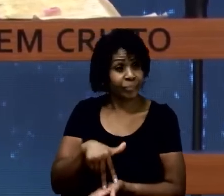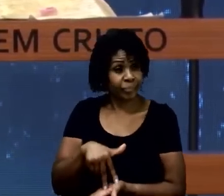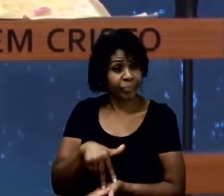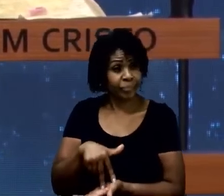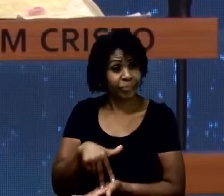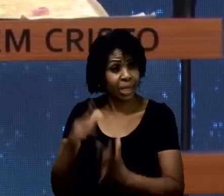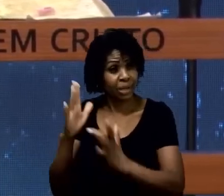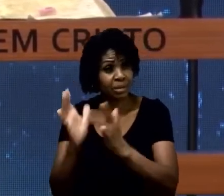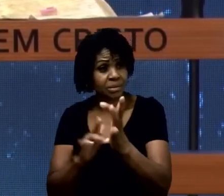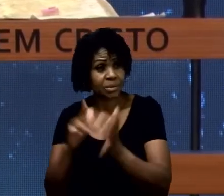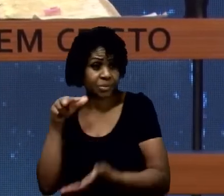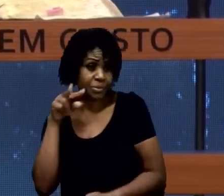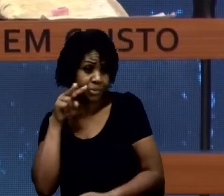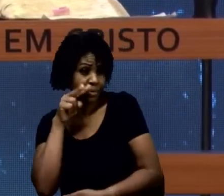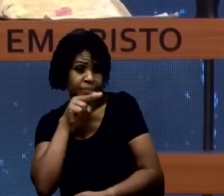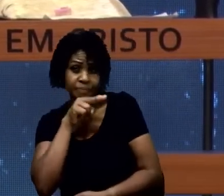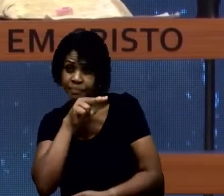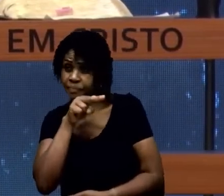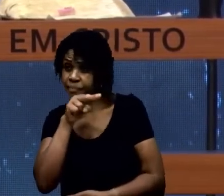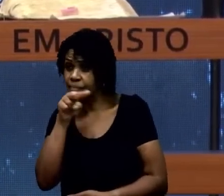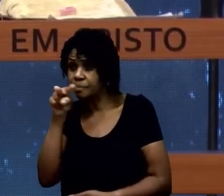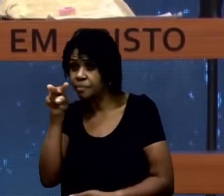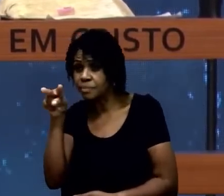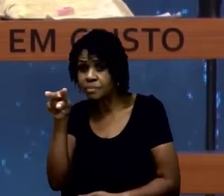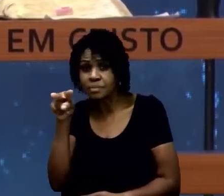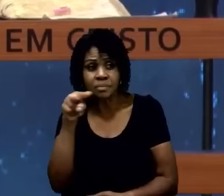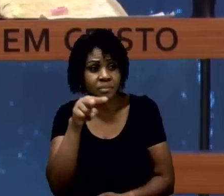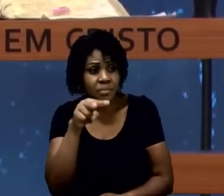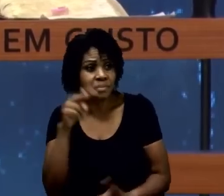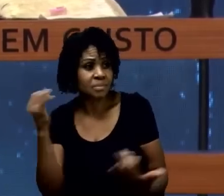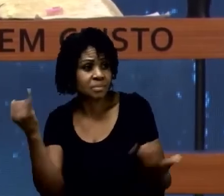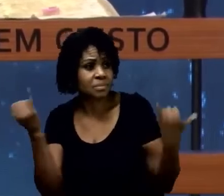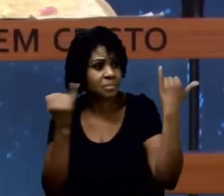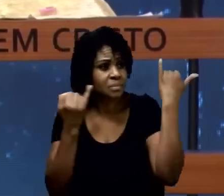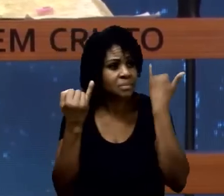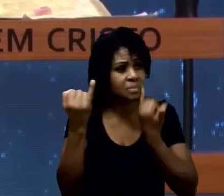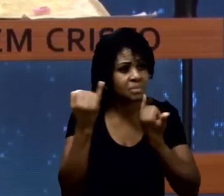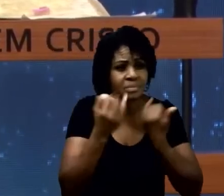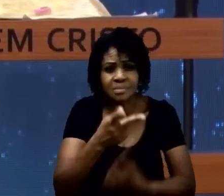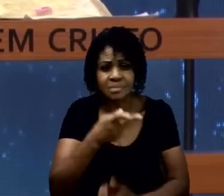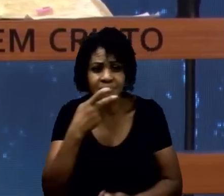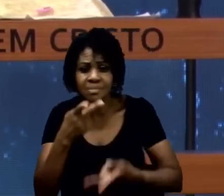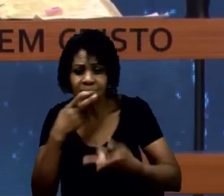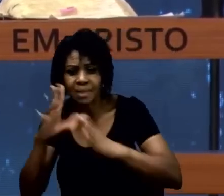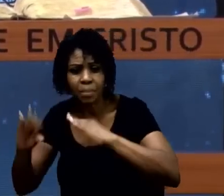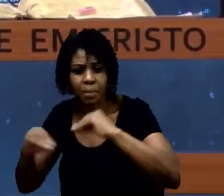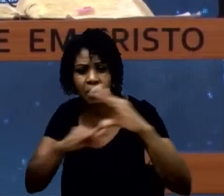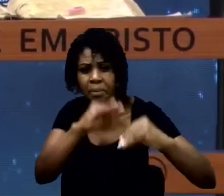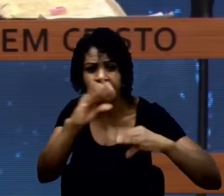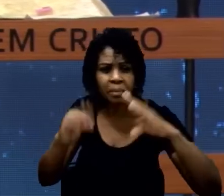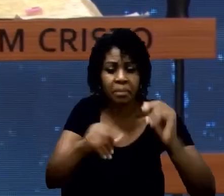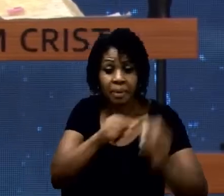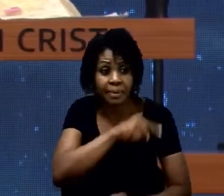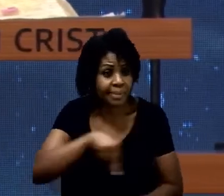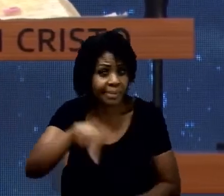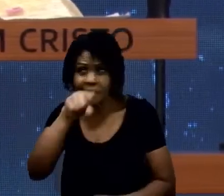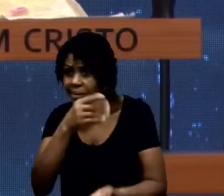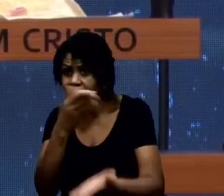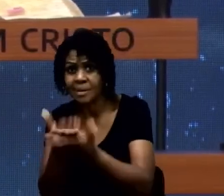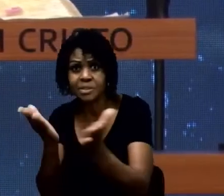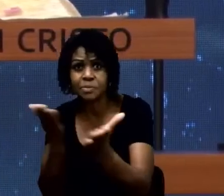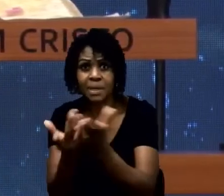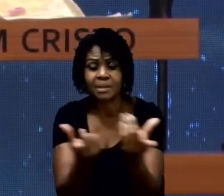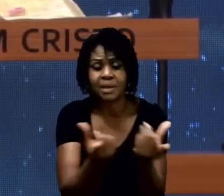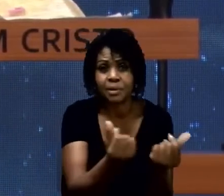Jesus parado. Jesus só olhando. Jesus só ouvindo a conversa deles. Gente, eles perderam muito